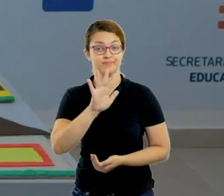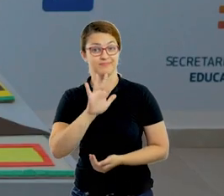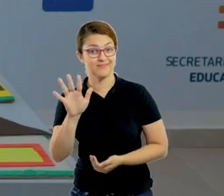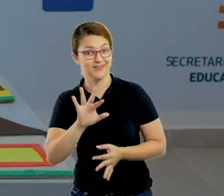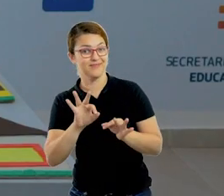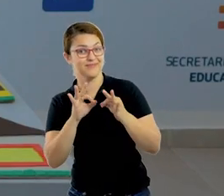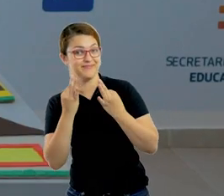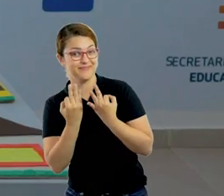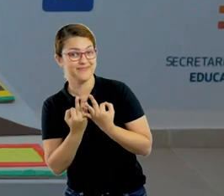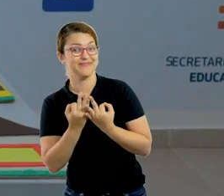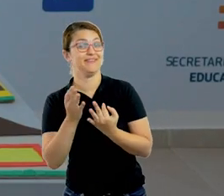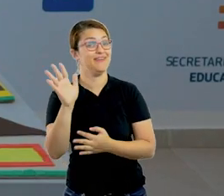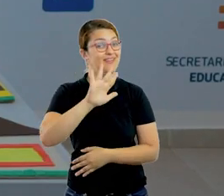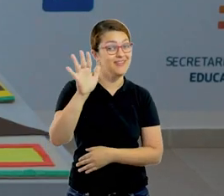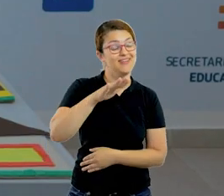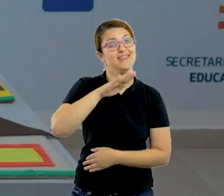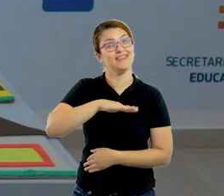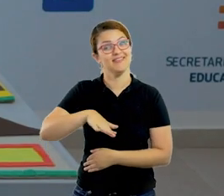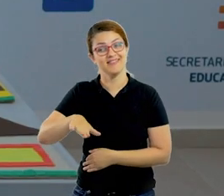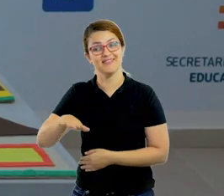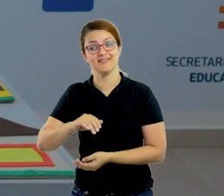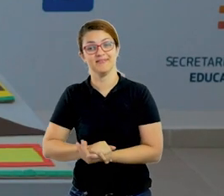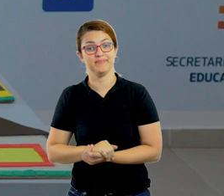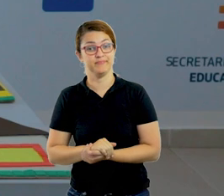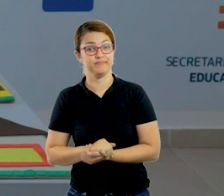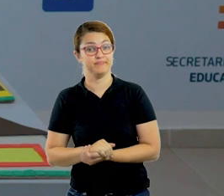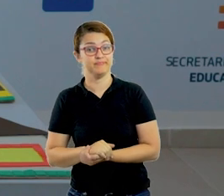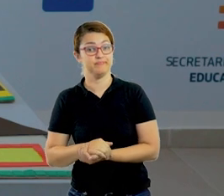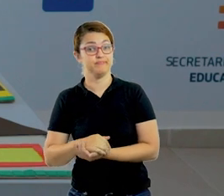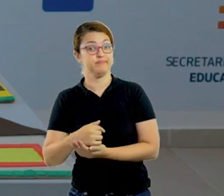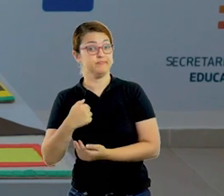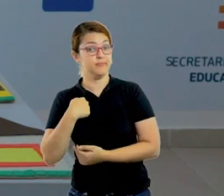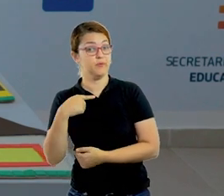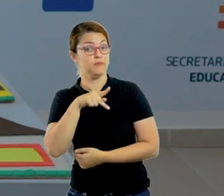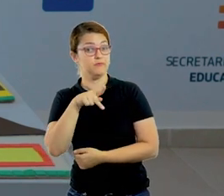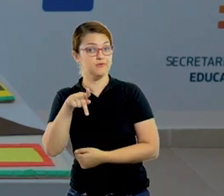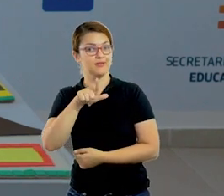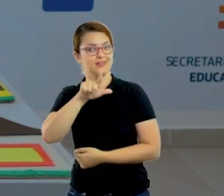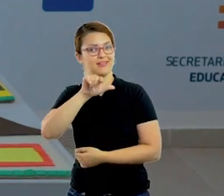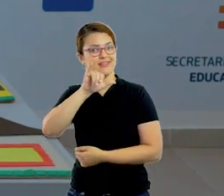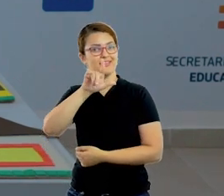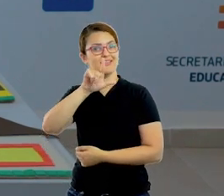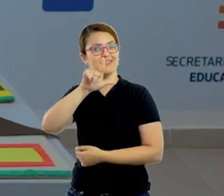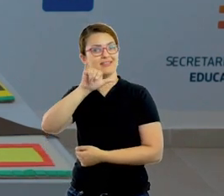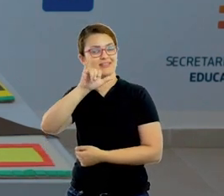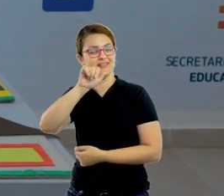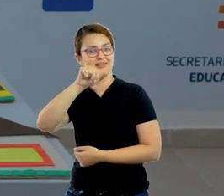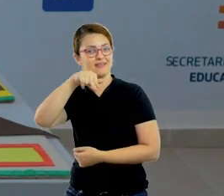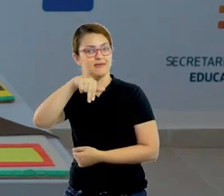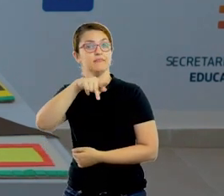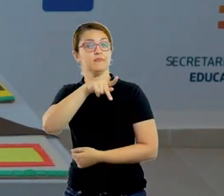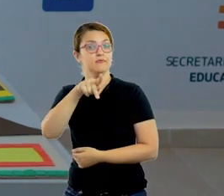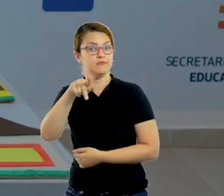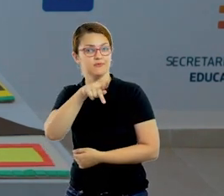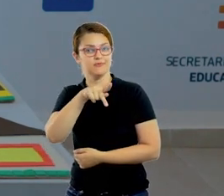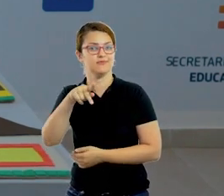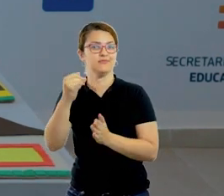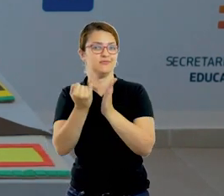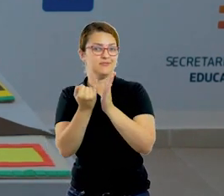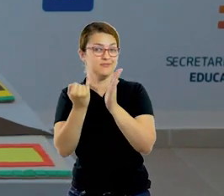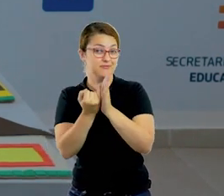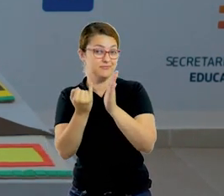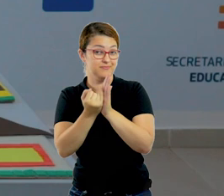Olá, família! Olá, crianças! Eu sou a professora Lilian Ribeiro, professora da Rede Municipal de Itapevi, professora